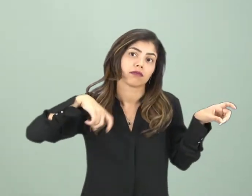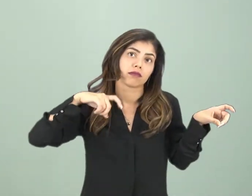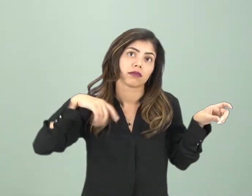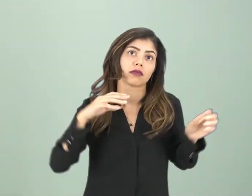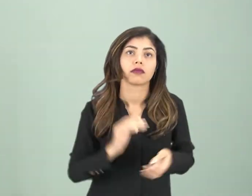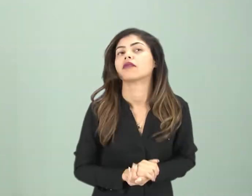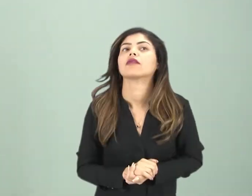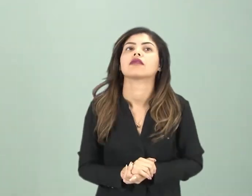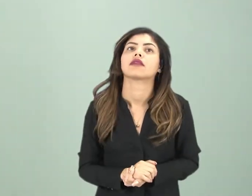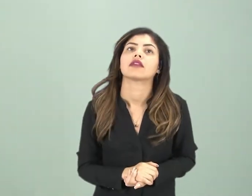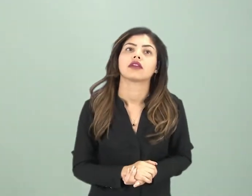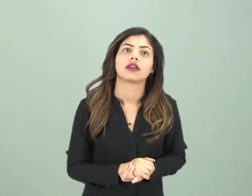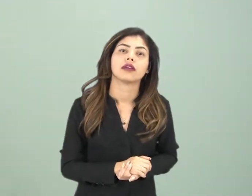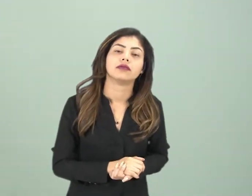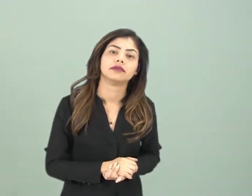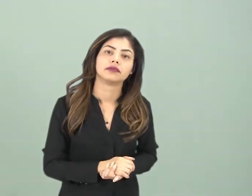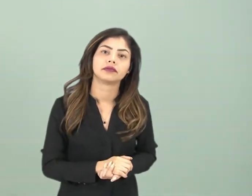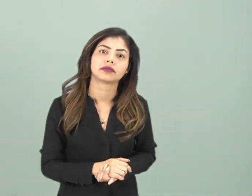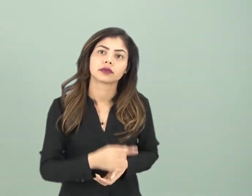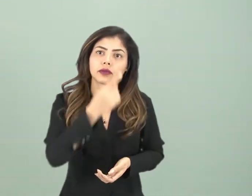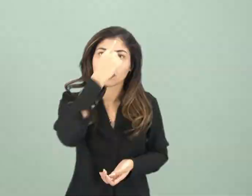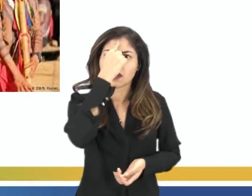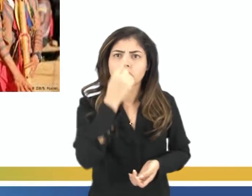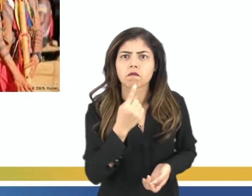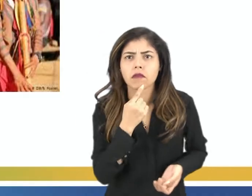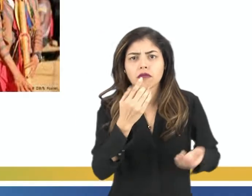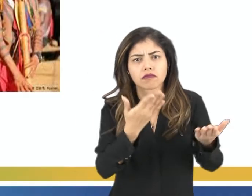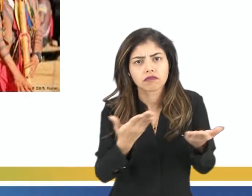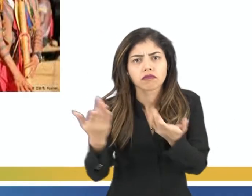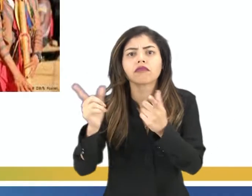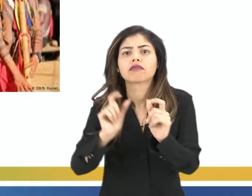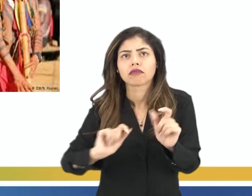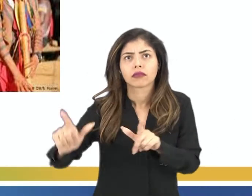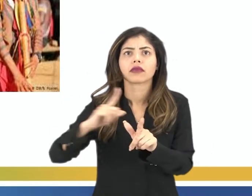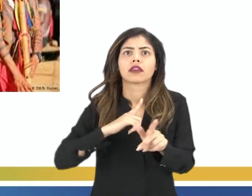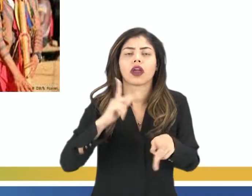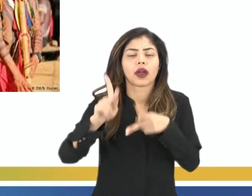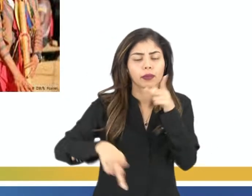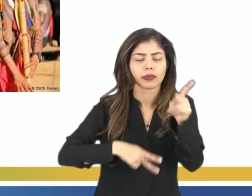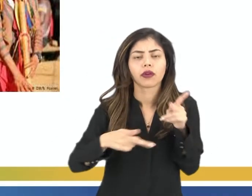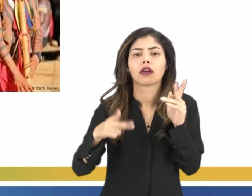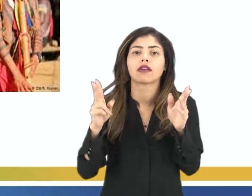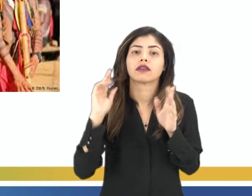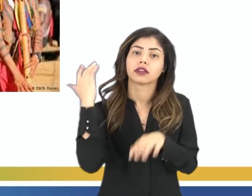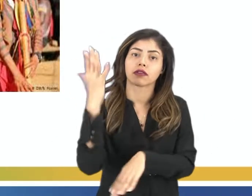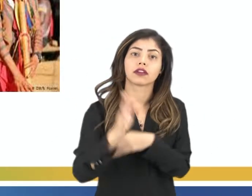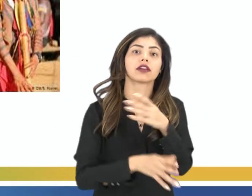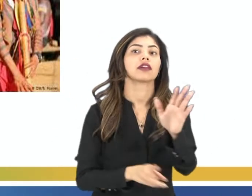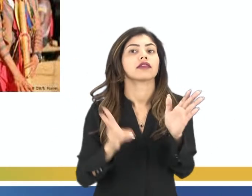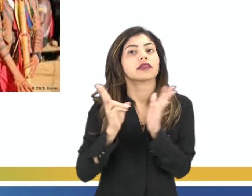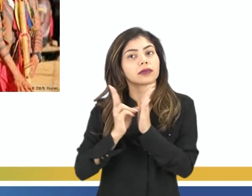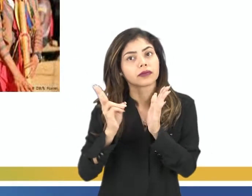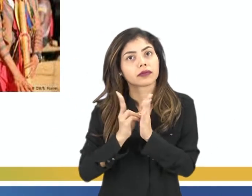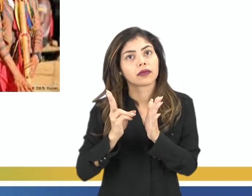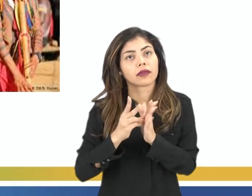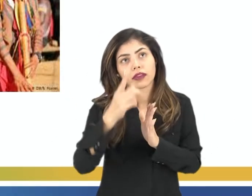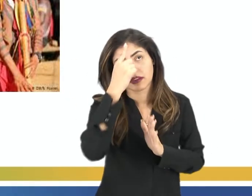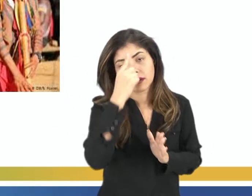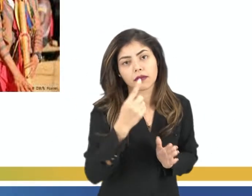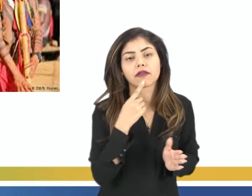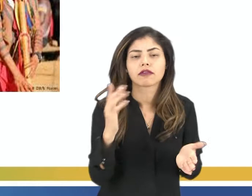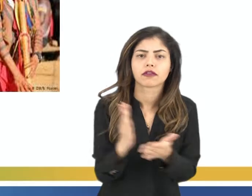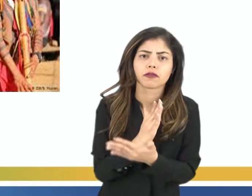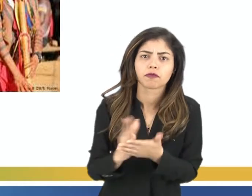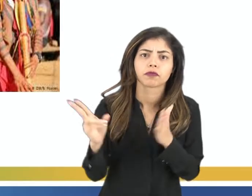rural. Então a gente percebe aí pela imagem, né, esse tipo de povo da floresta que são os índios. Né? Nós temos a imagem de